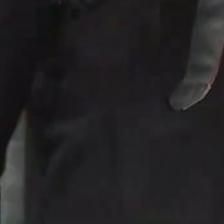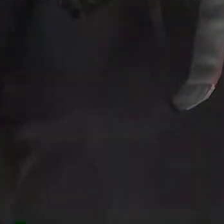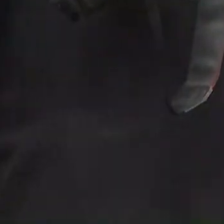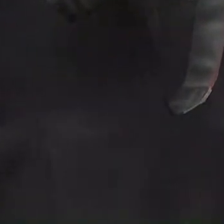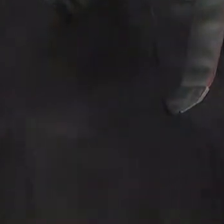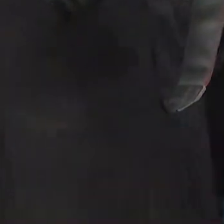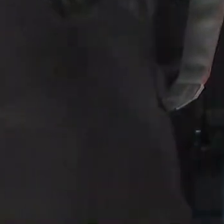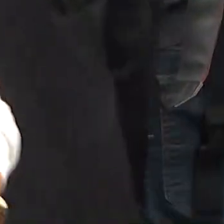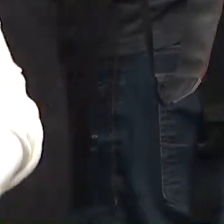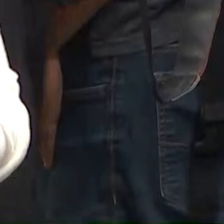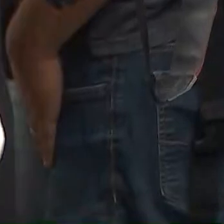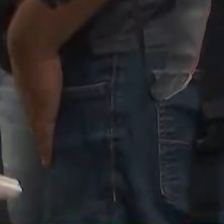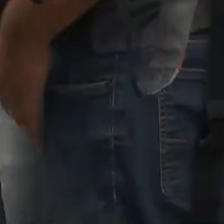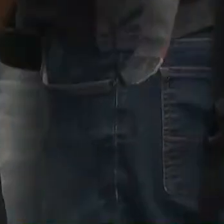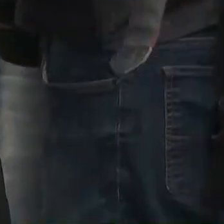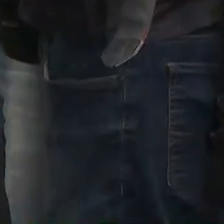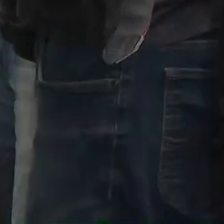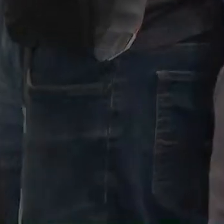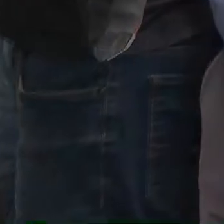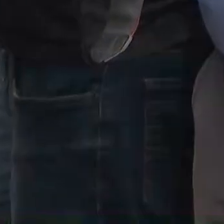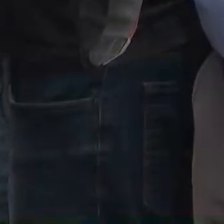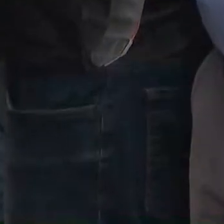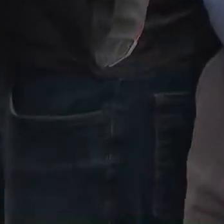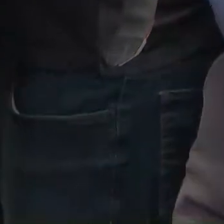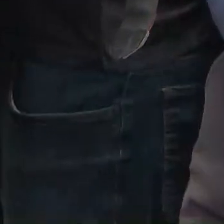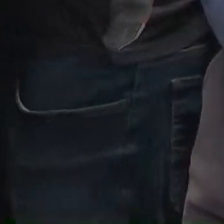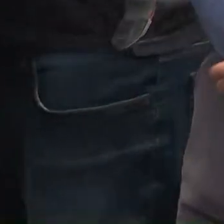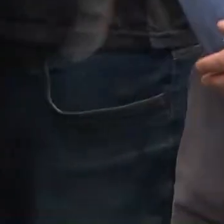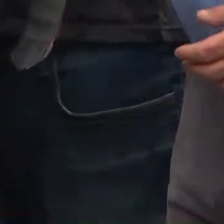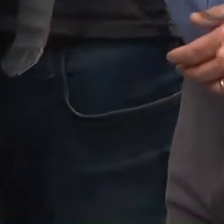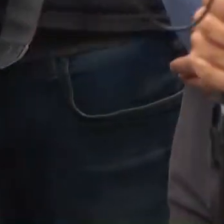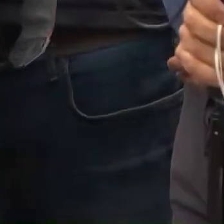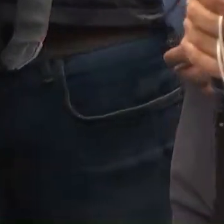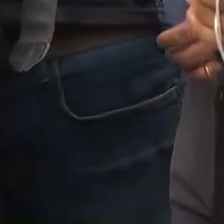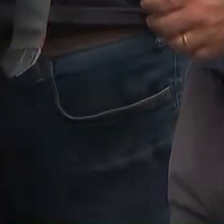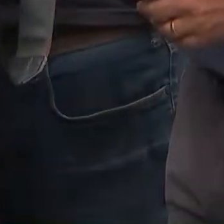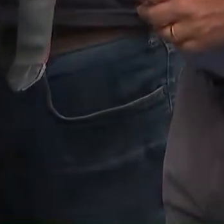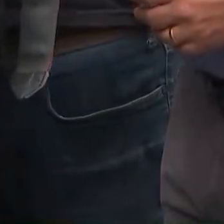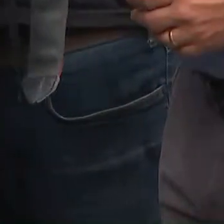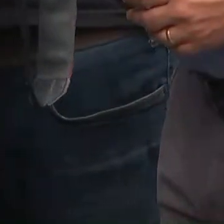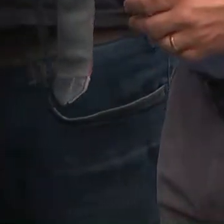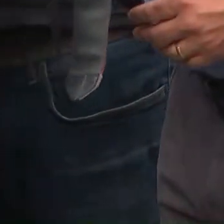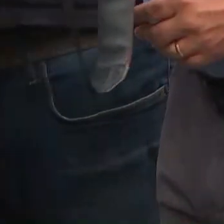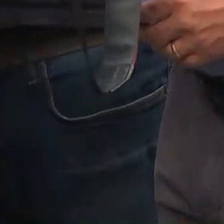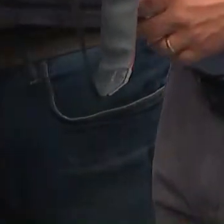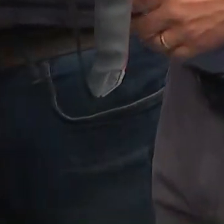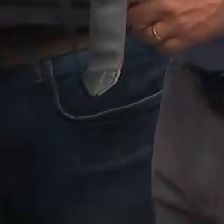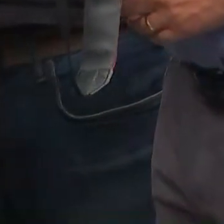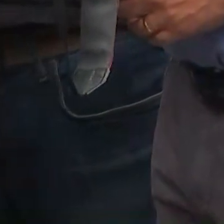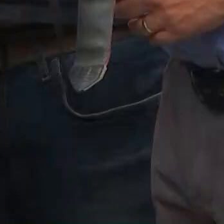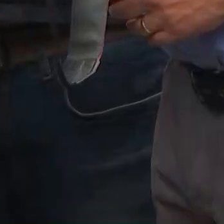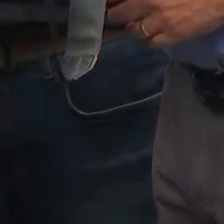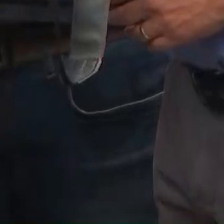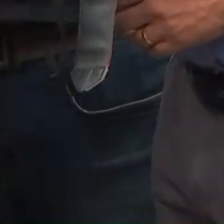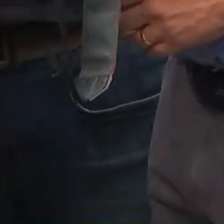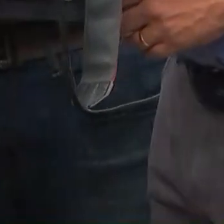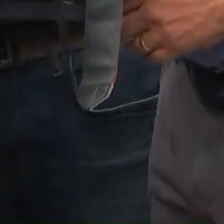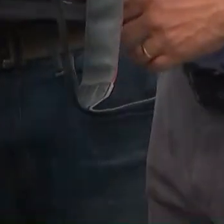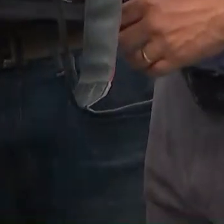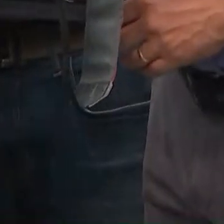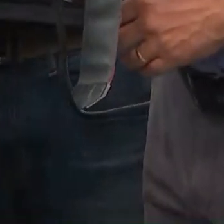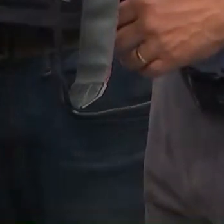vereador professor Alberto e contou com a participação da ministra Damares. Daqui a pouquinho eu volto ao vivo para uma